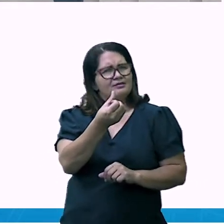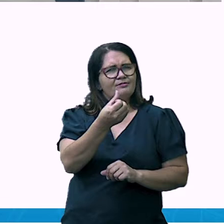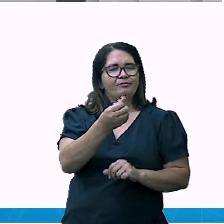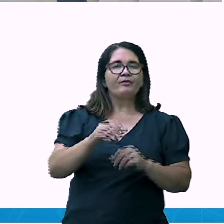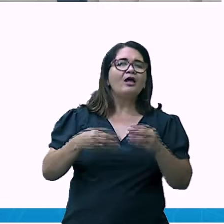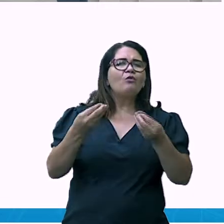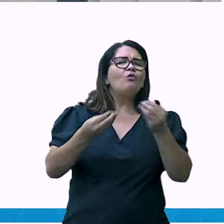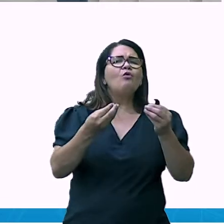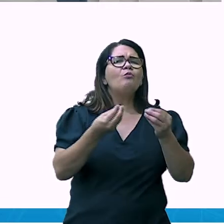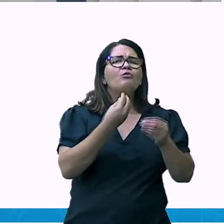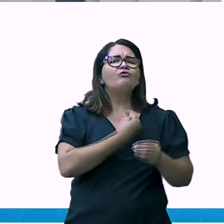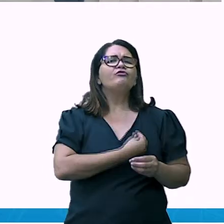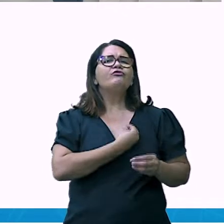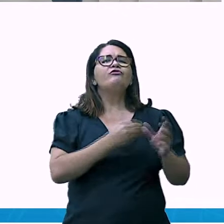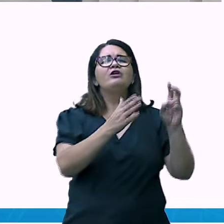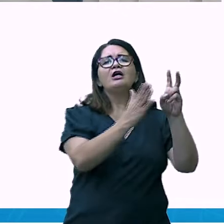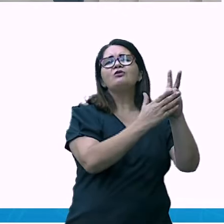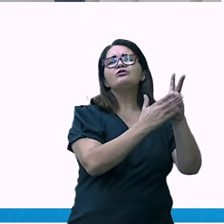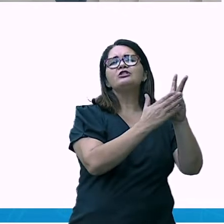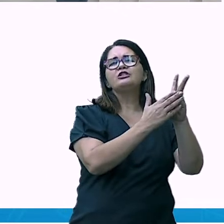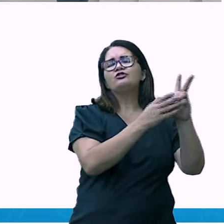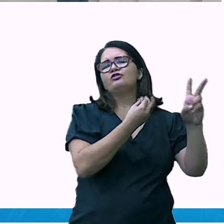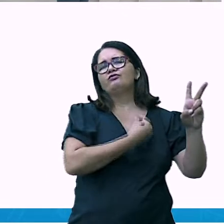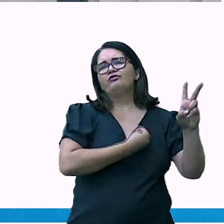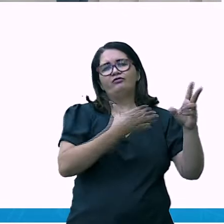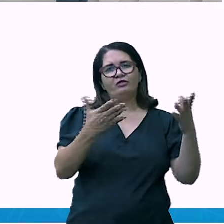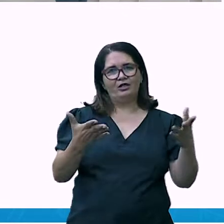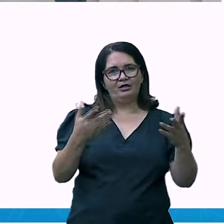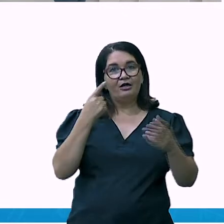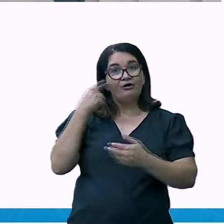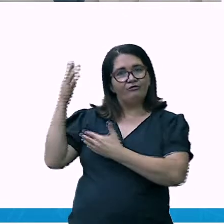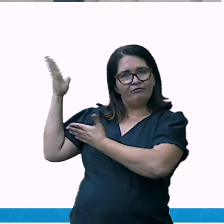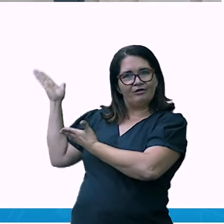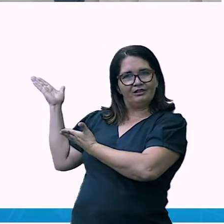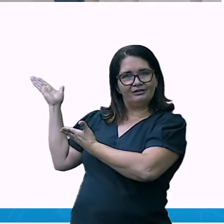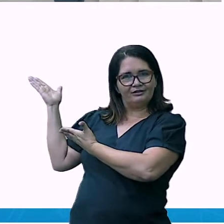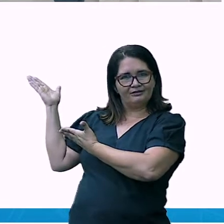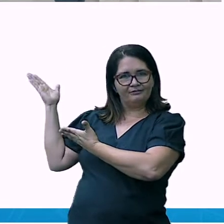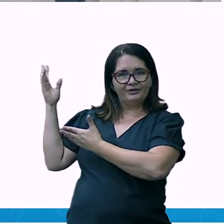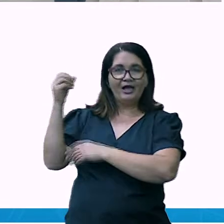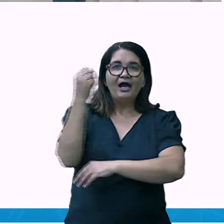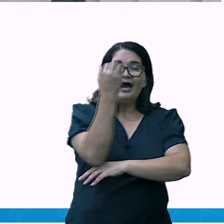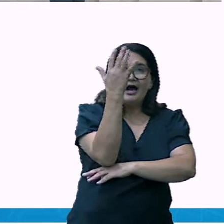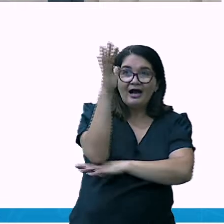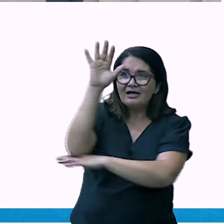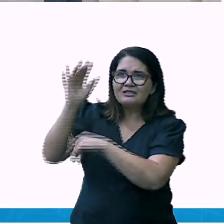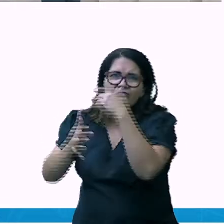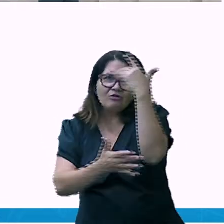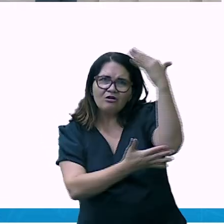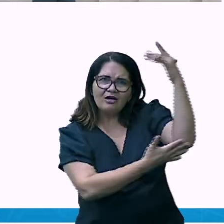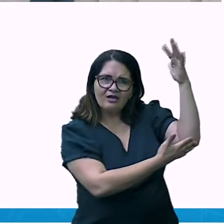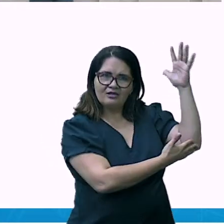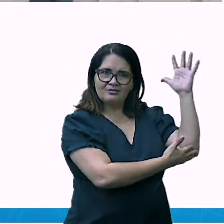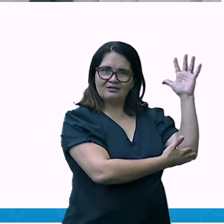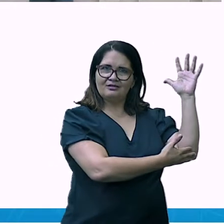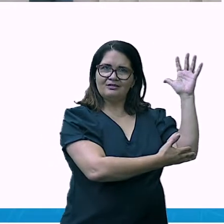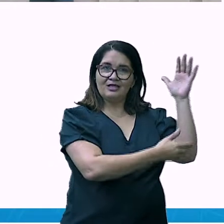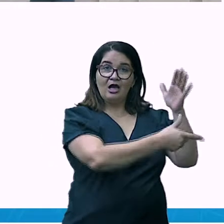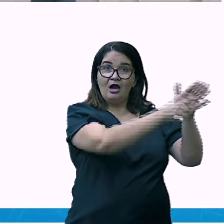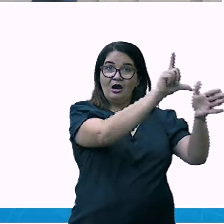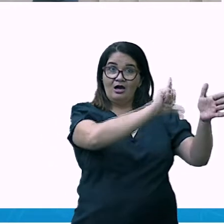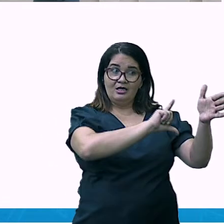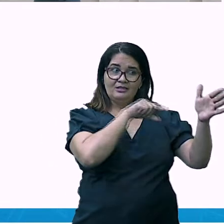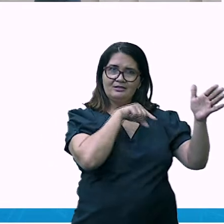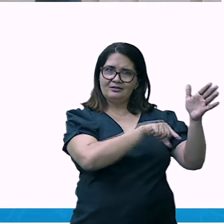um vasto caminho da Mata Atlântica destruído, devastado. Se a